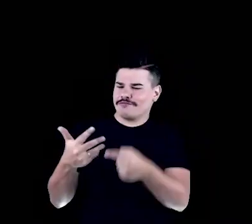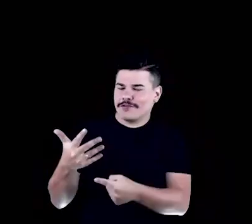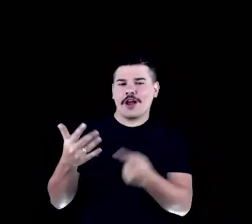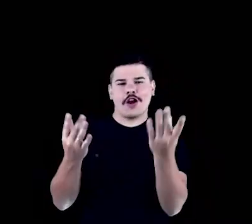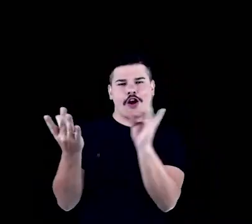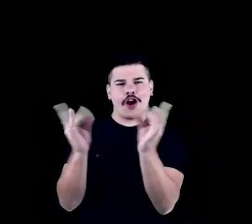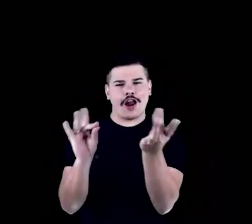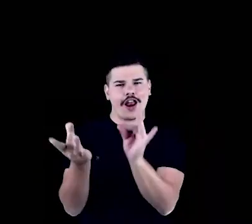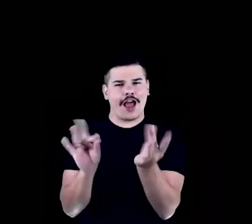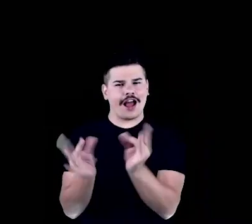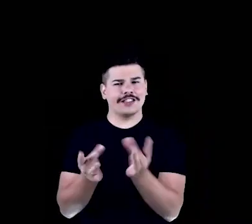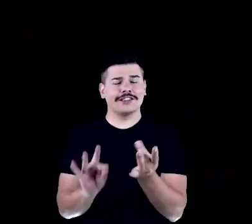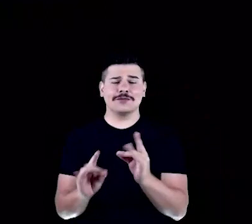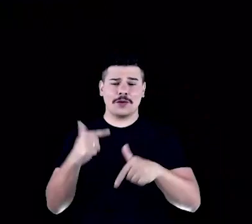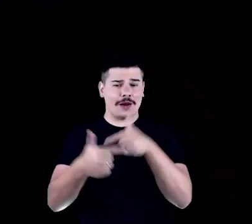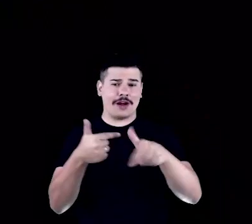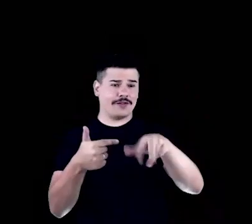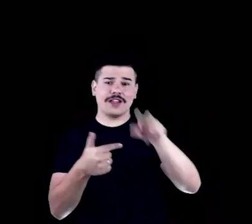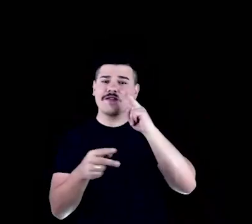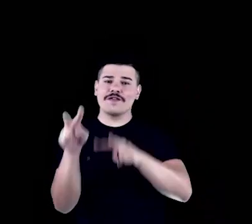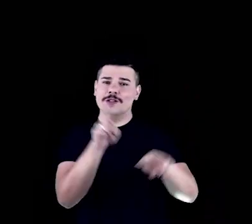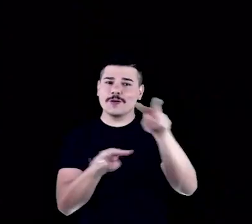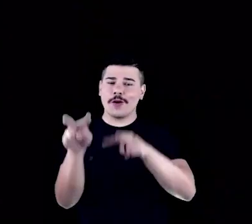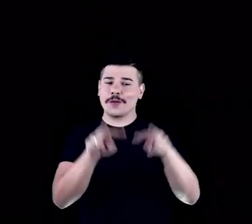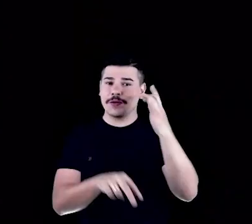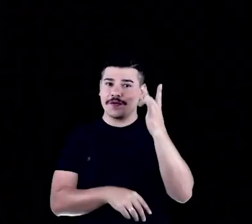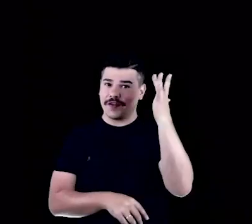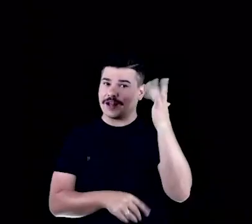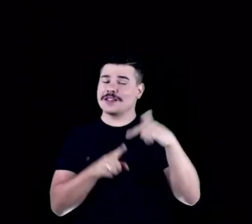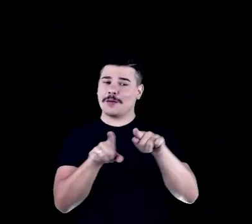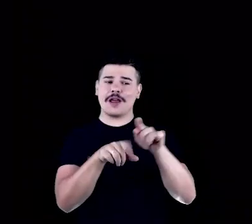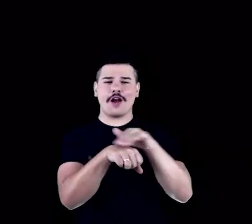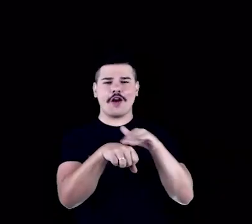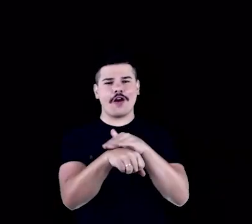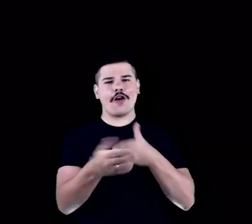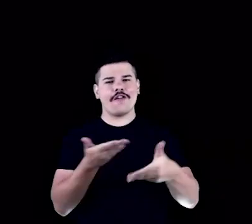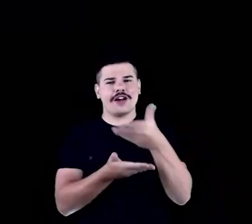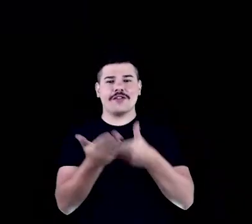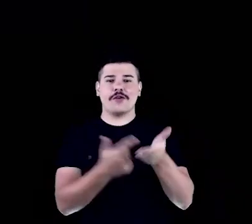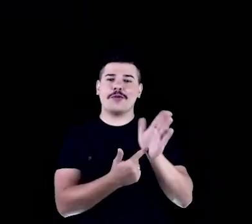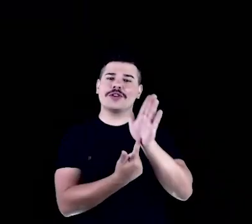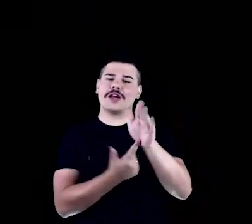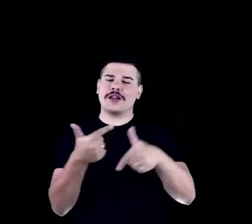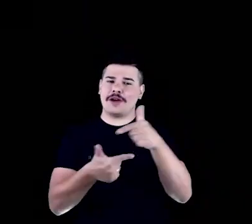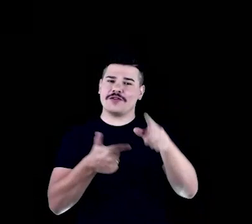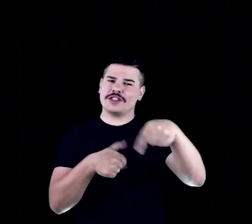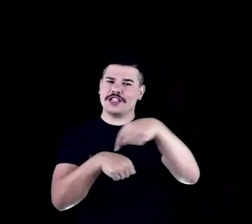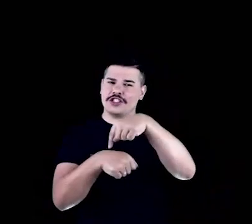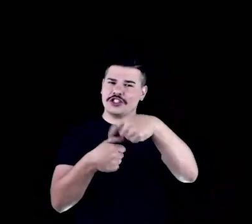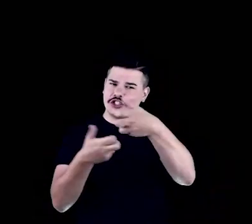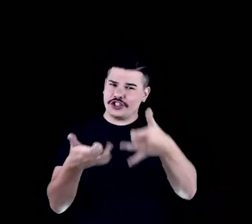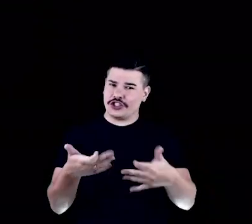tem as colagens, enfim, a obra de vocês é muito visual, a gente vai também, além dessa conversa, expor a obra de vocês de uma